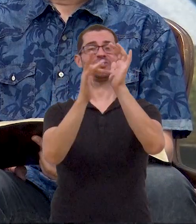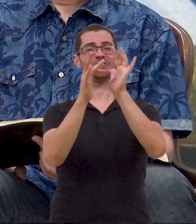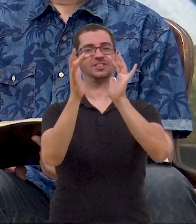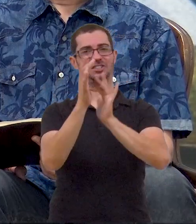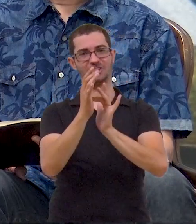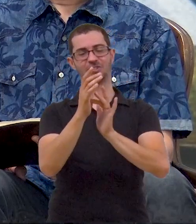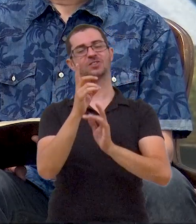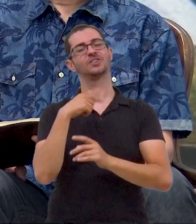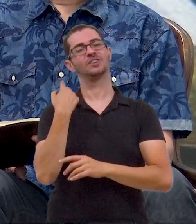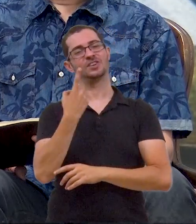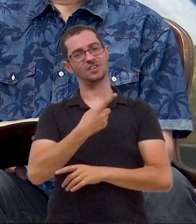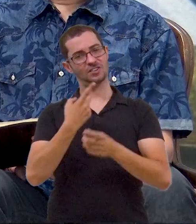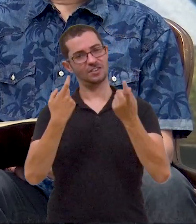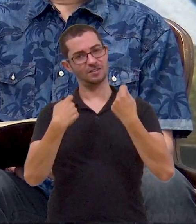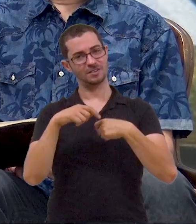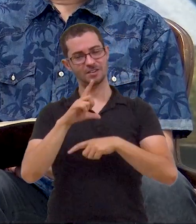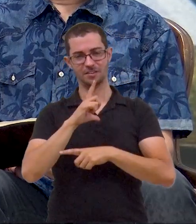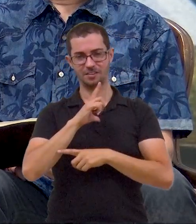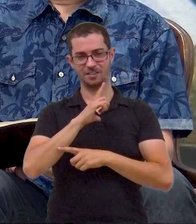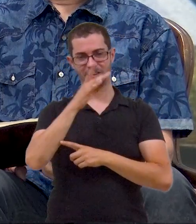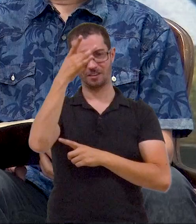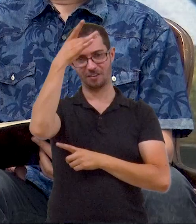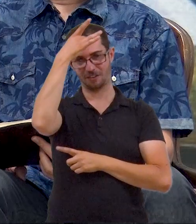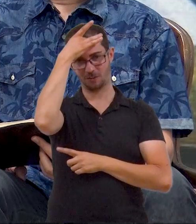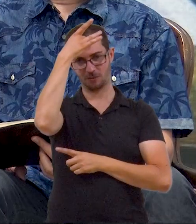ter essa consciência.